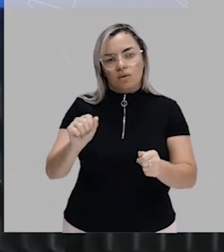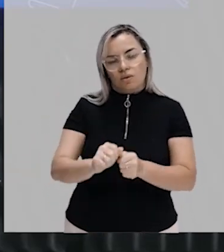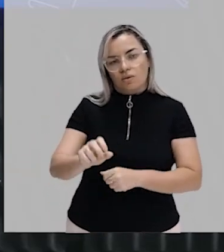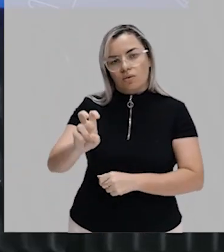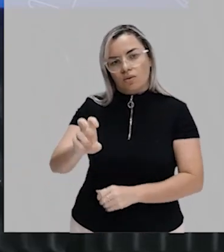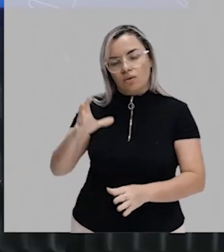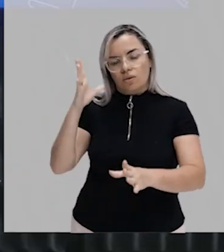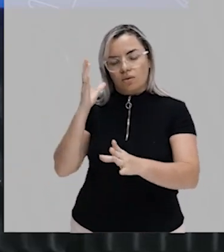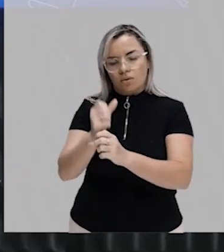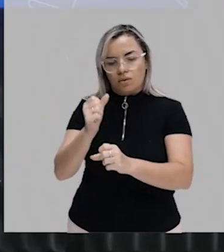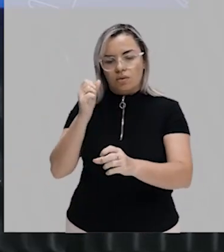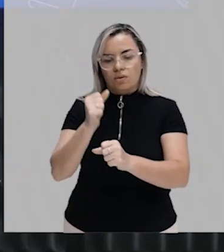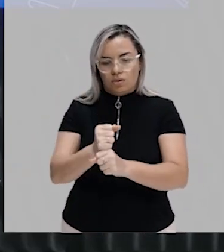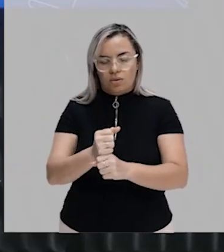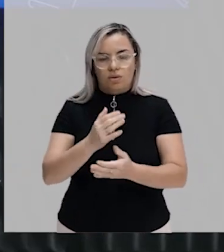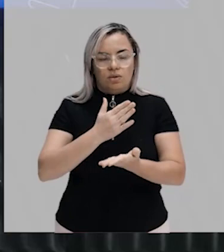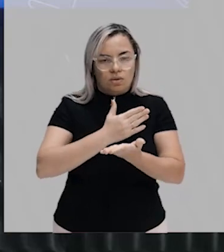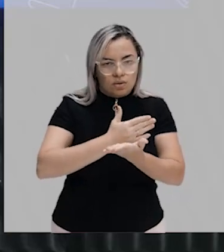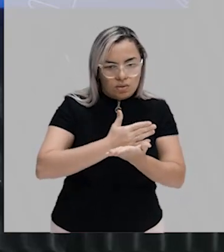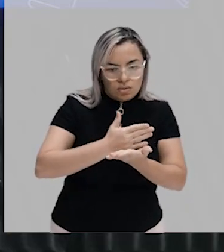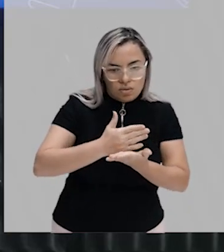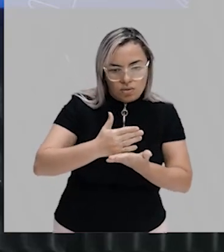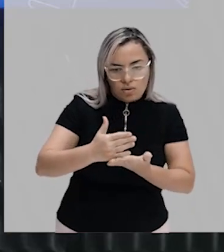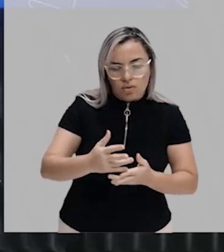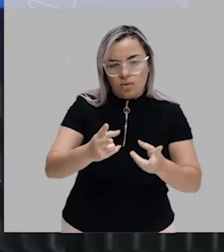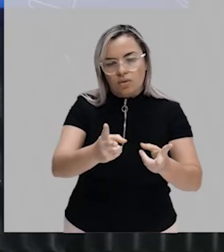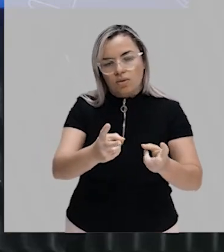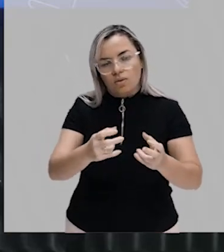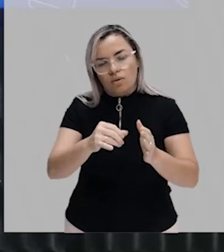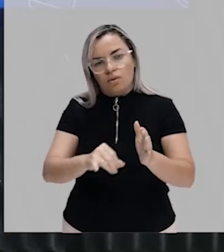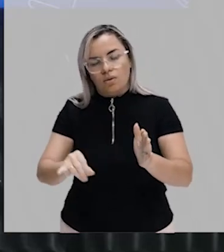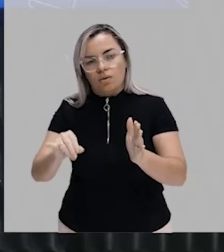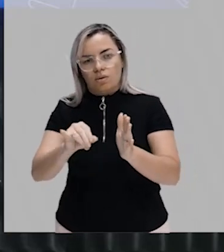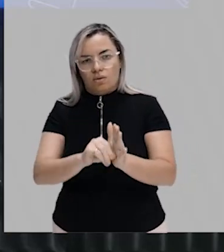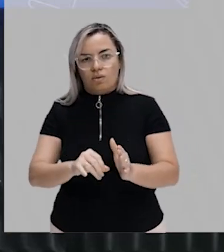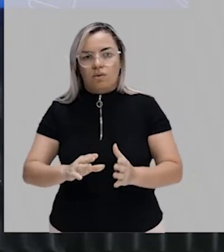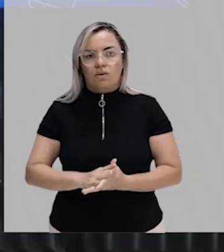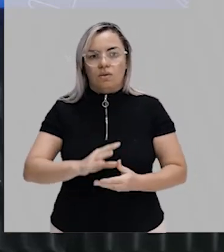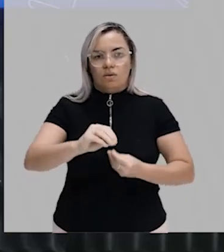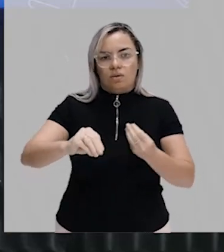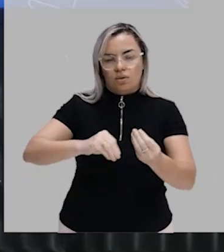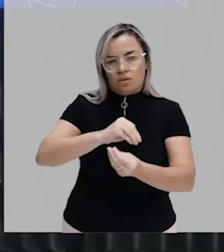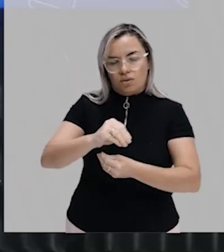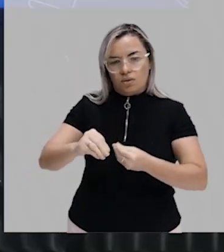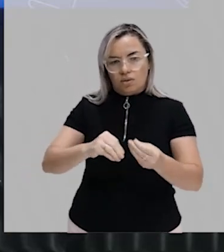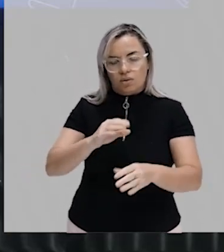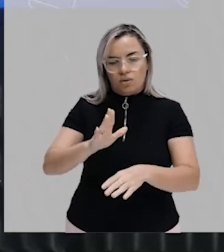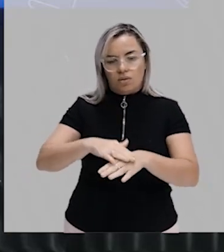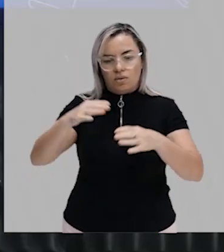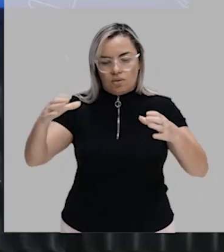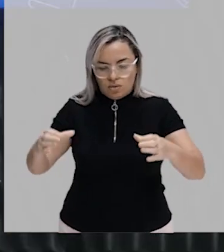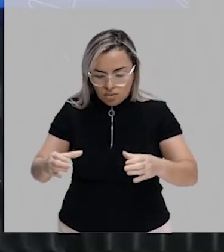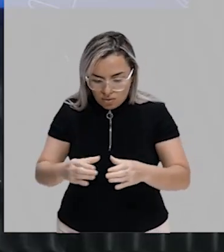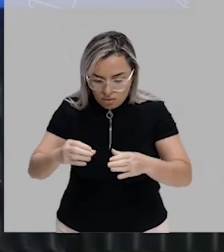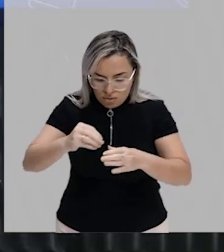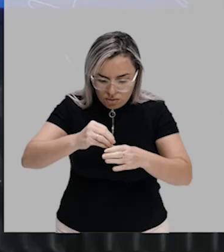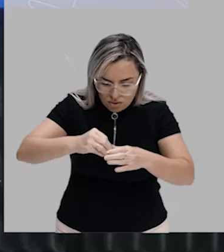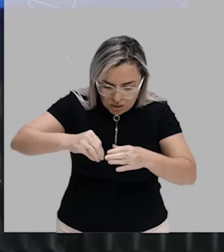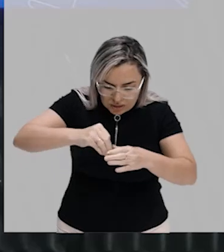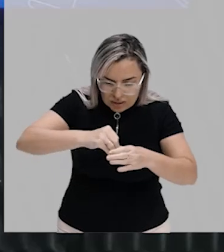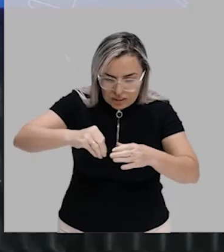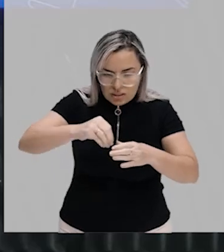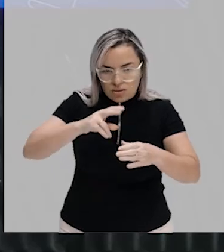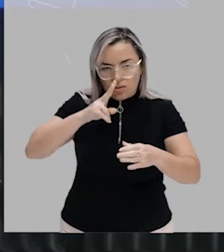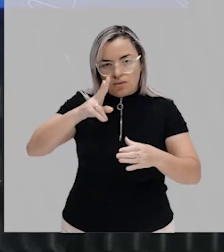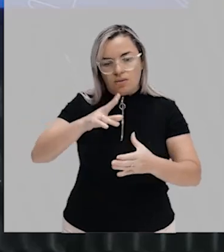daí, a gente consiga perceber e identificar qual é a solução mais concentrada, certo? Bom,